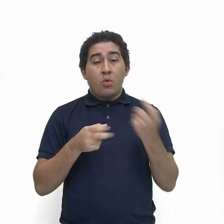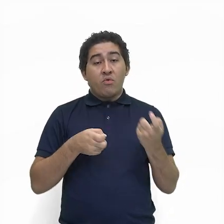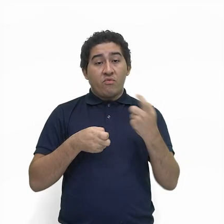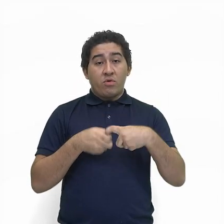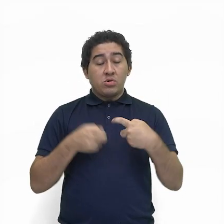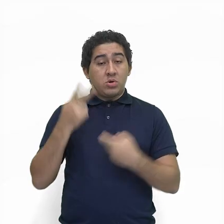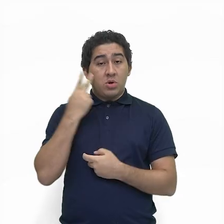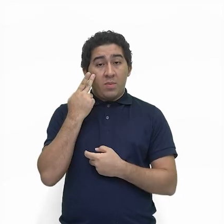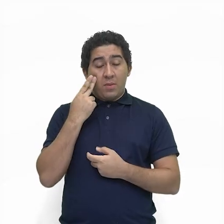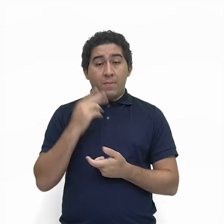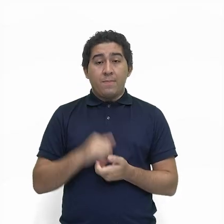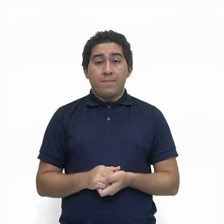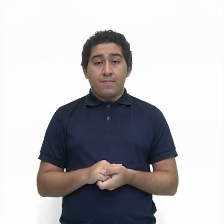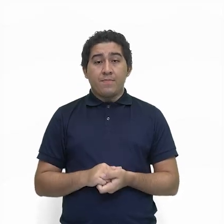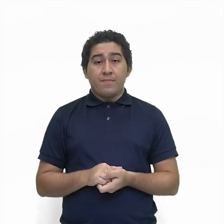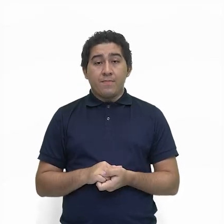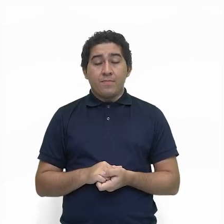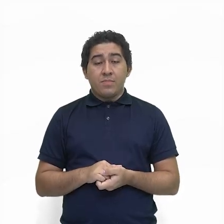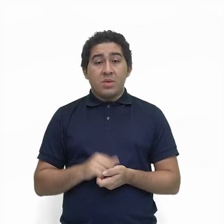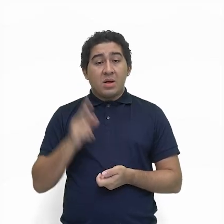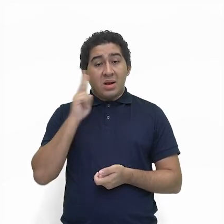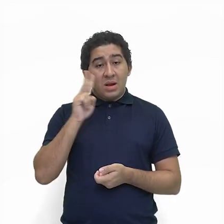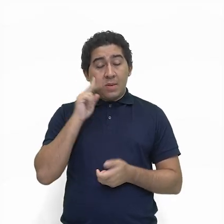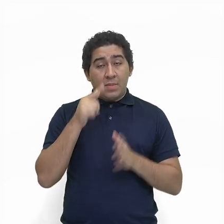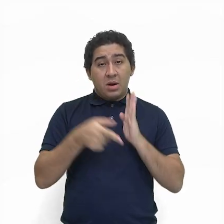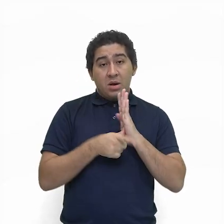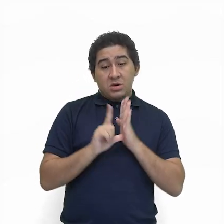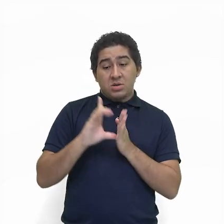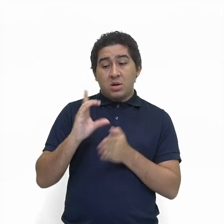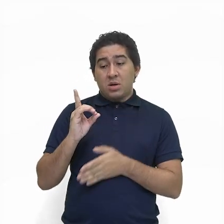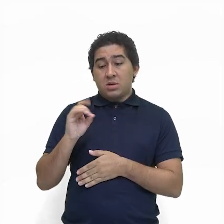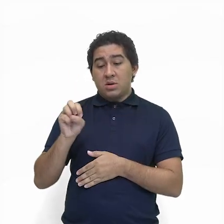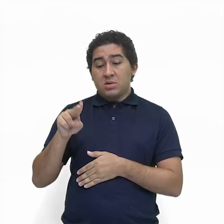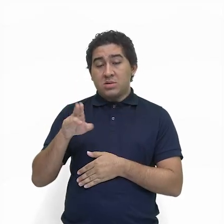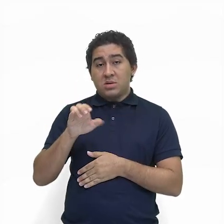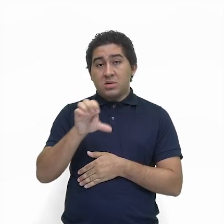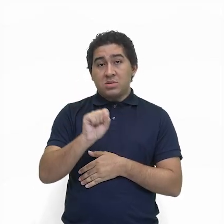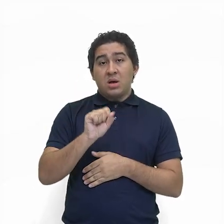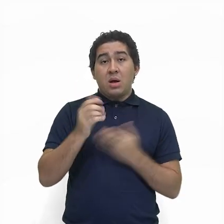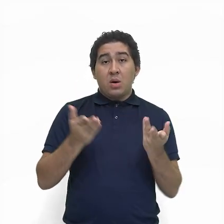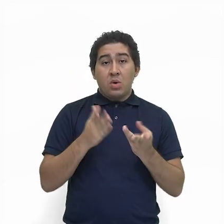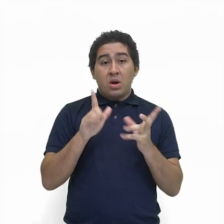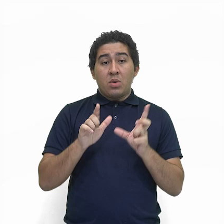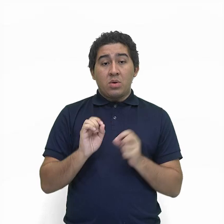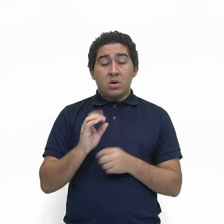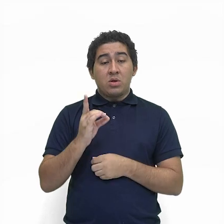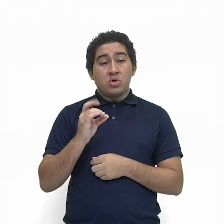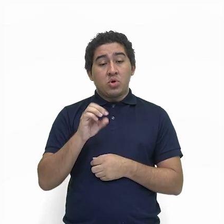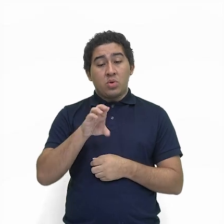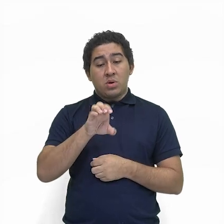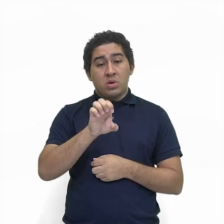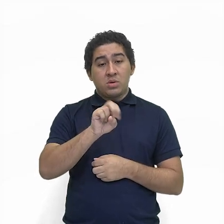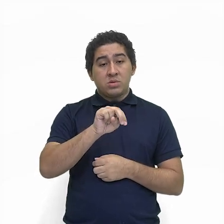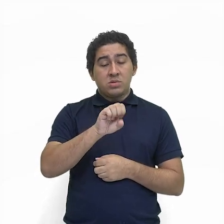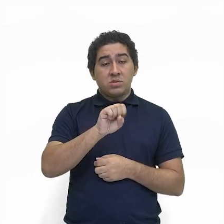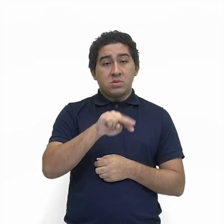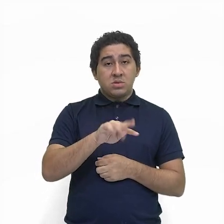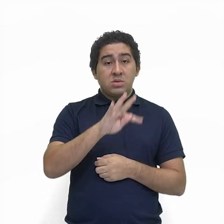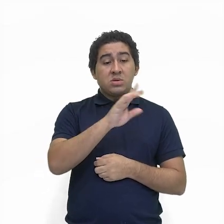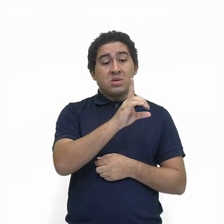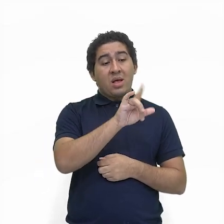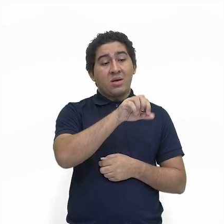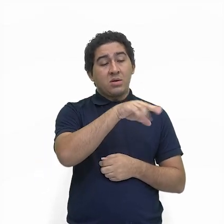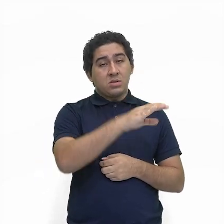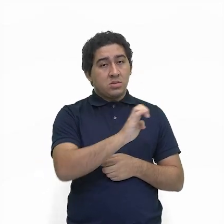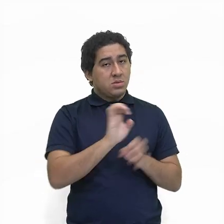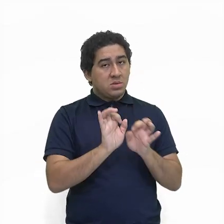normal. Lembra que no exemplo anterior era Eduarda dances, agora é Eduarda doesn't dance ballet.